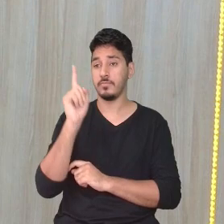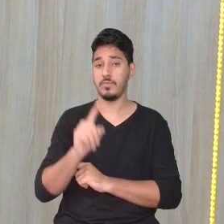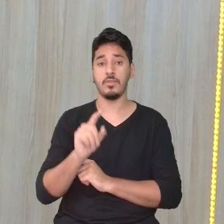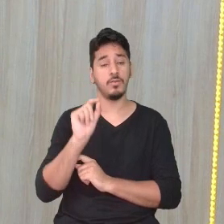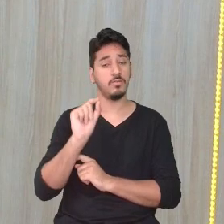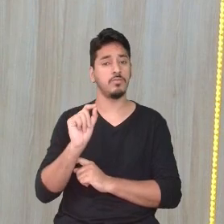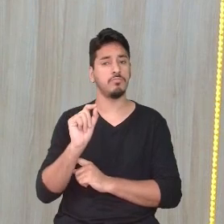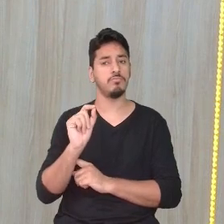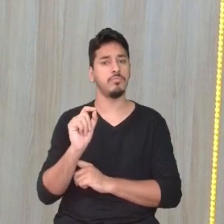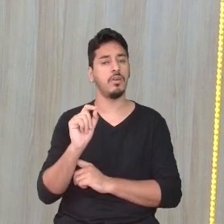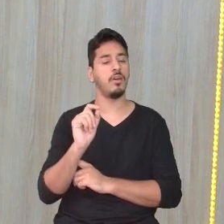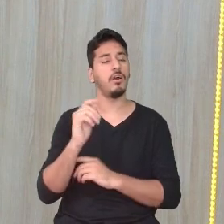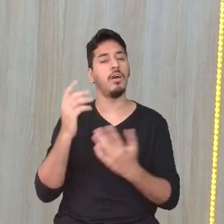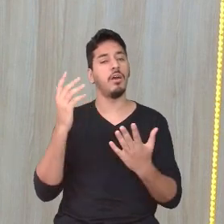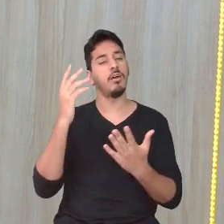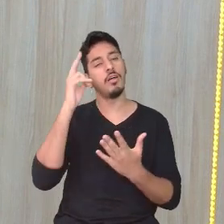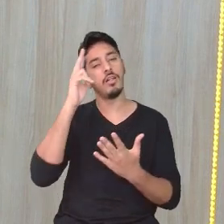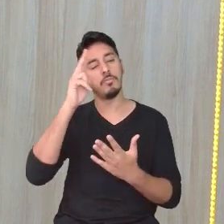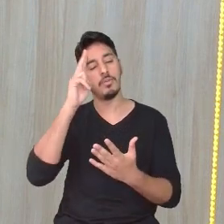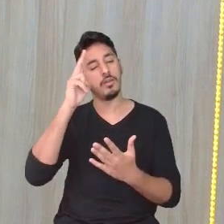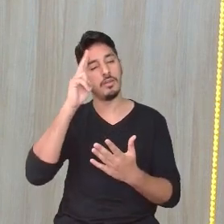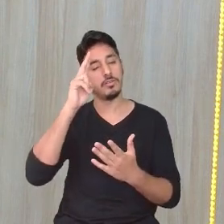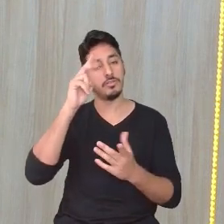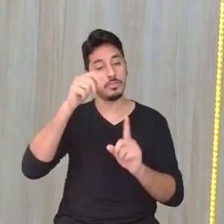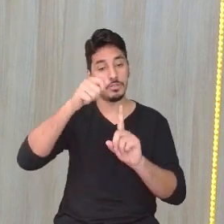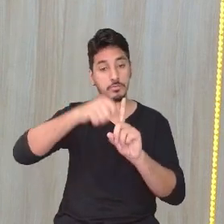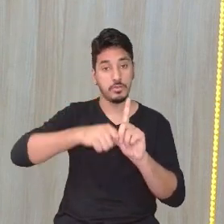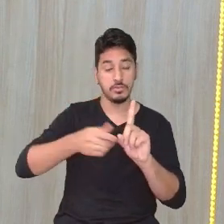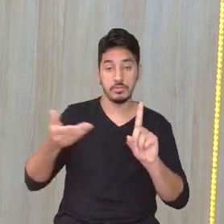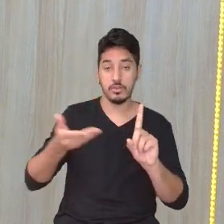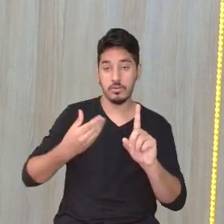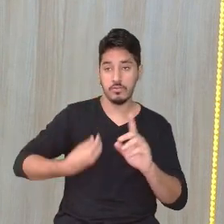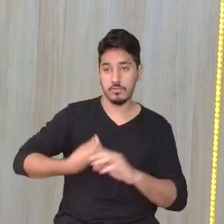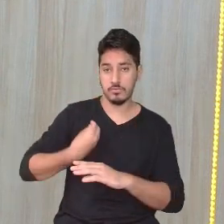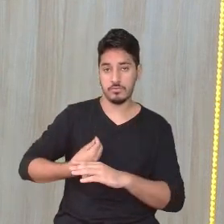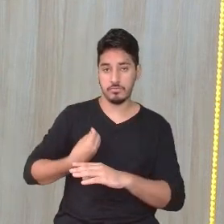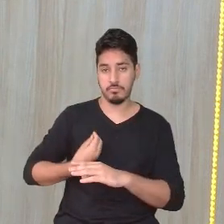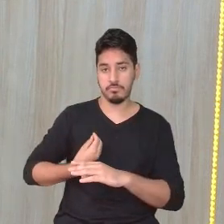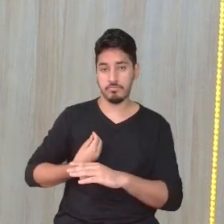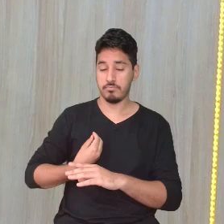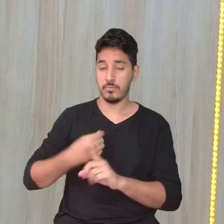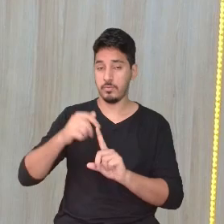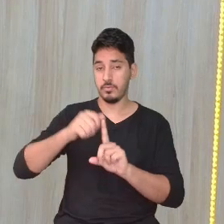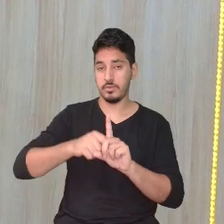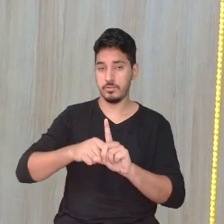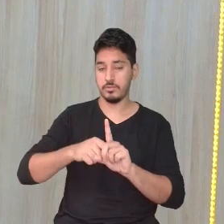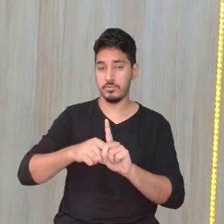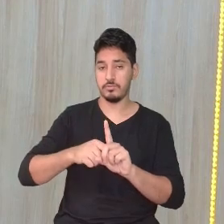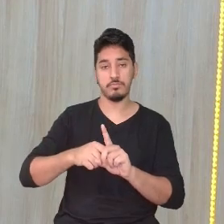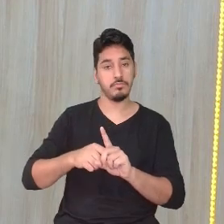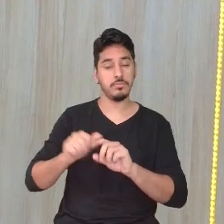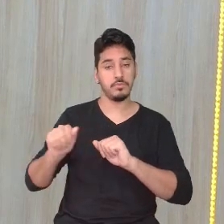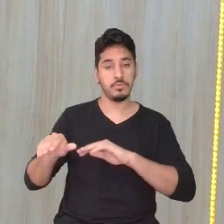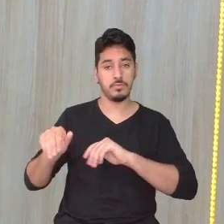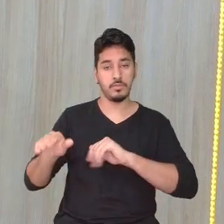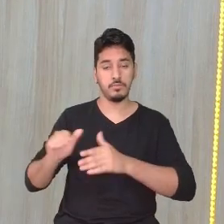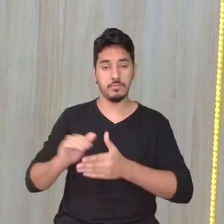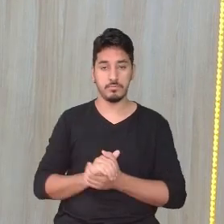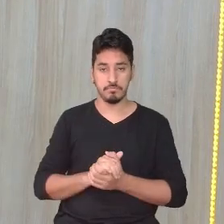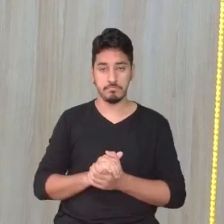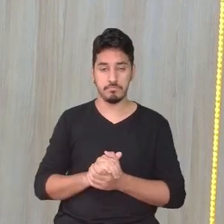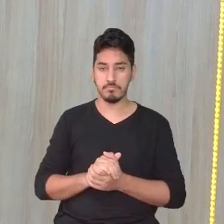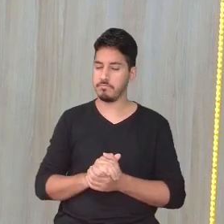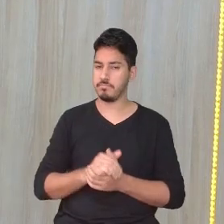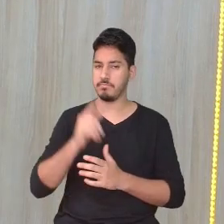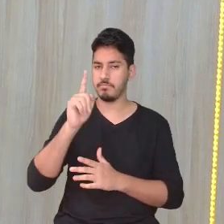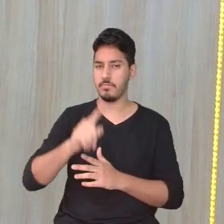justamente em comemoração, uma lembrança, esse mês em que estamos vivendo, o mês de setembro. Então, esse evento é um evento mundial.